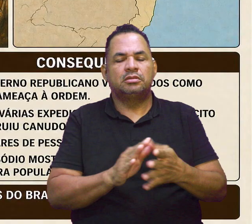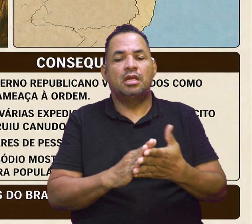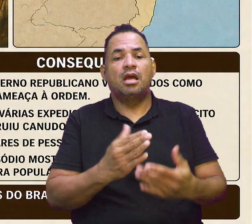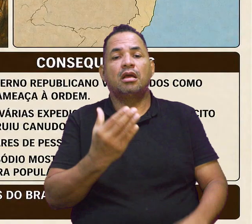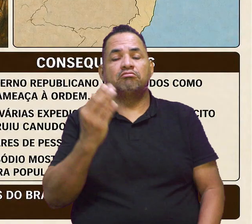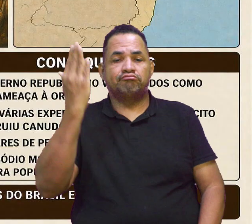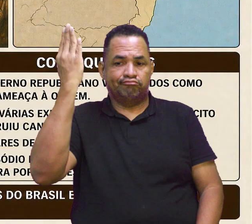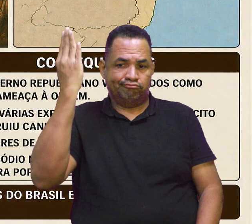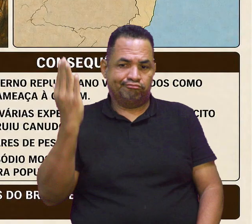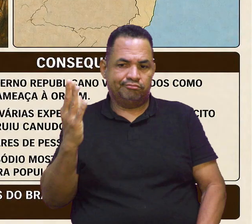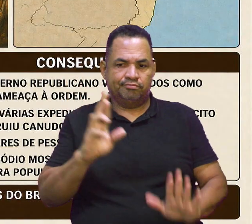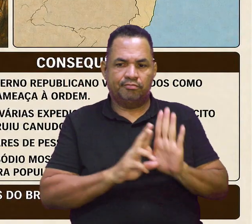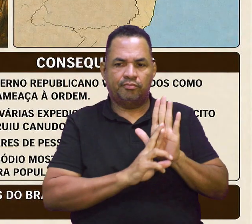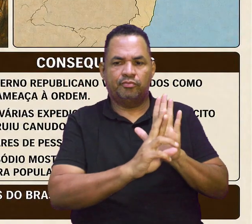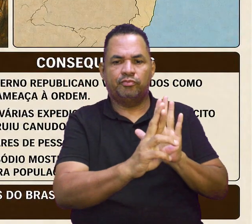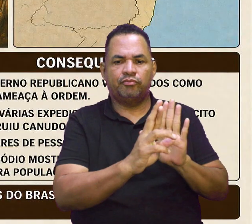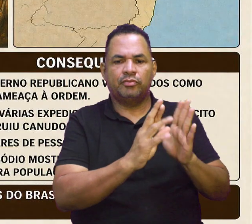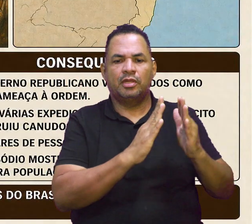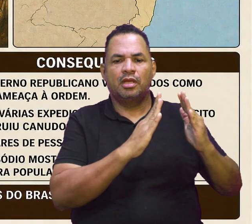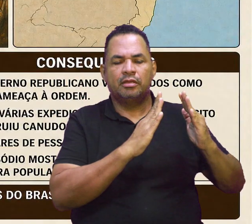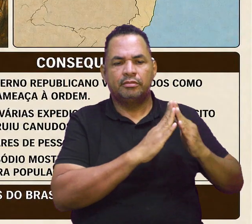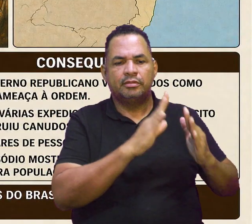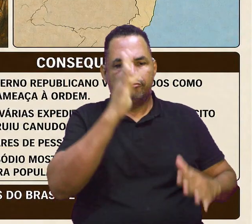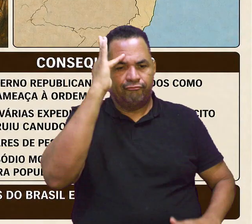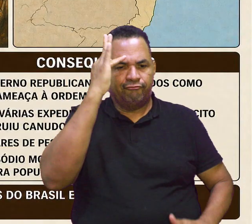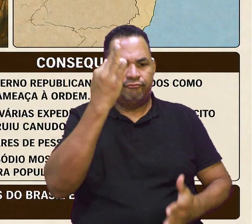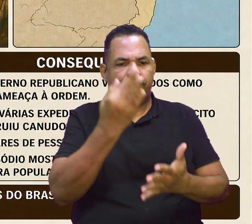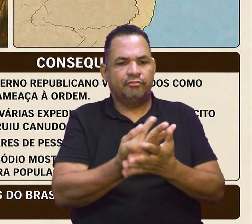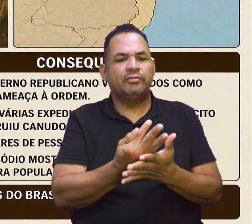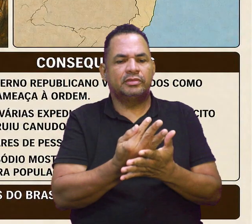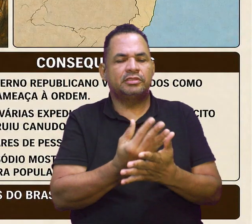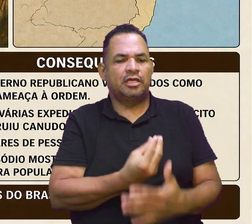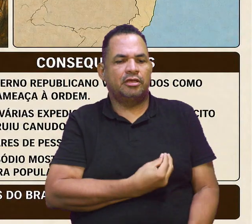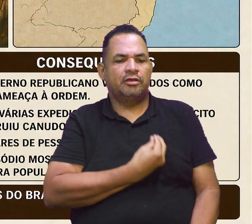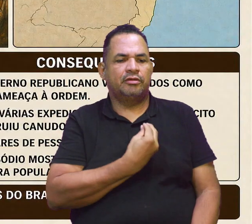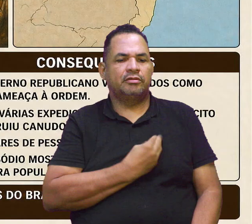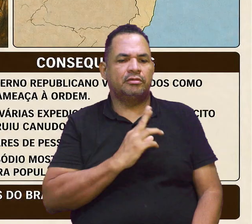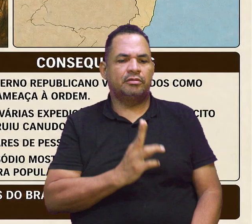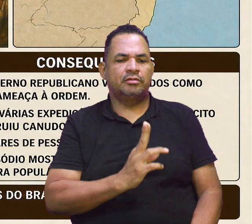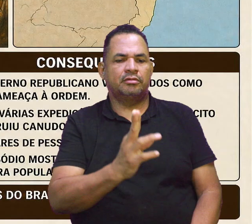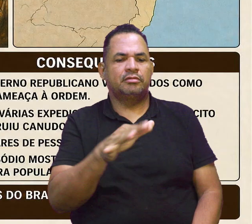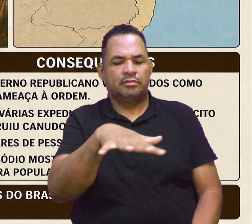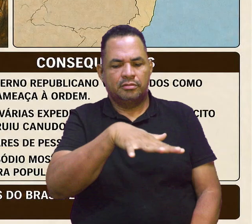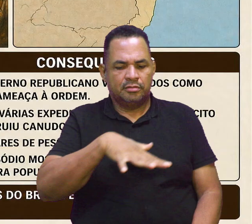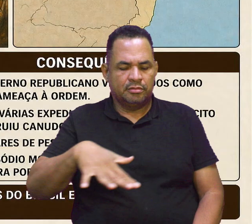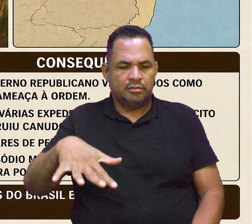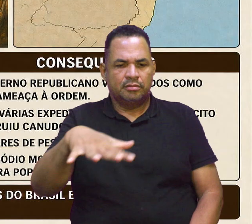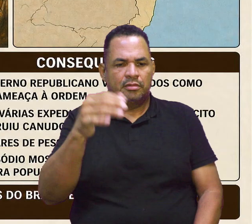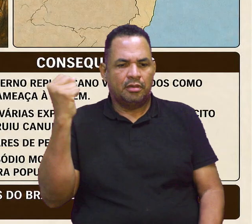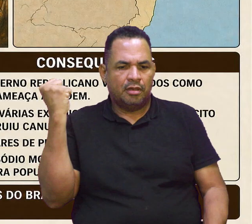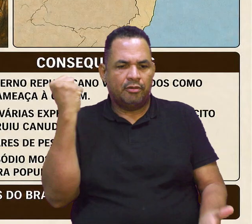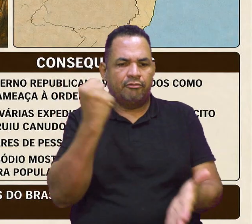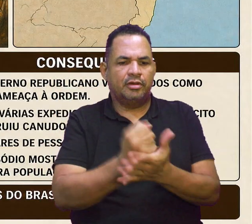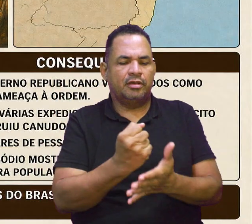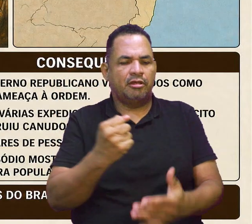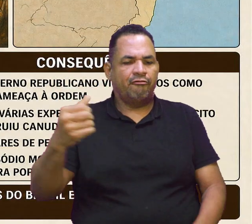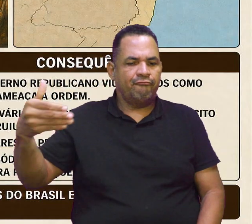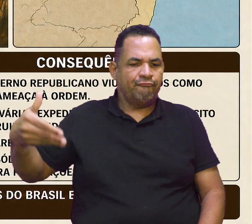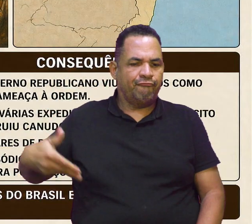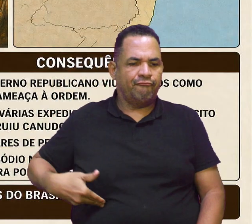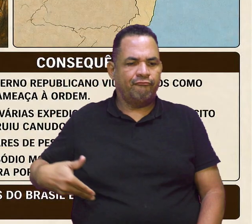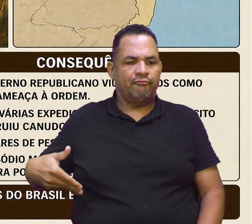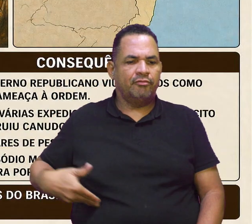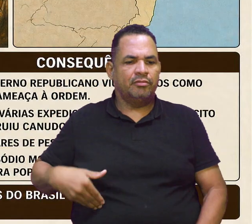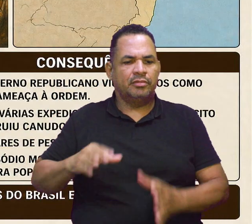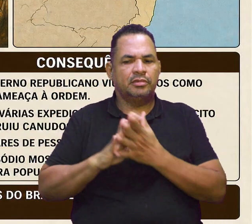representavam abrigo, fé e sobrevivência em uma região marcada pela miséria e pelo abandono do